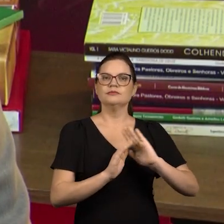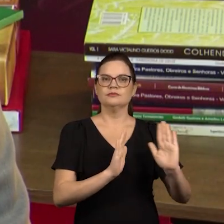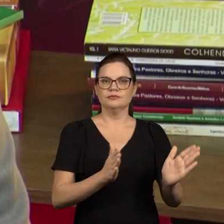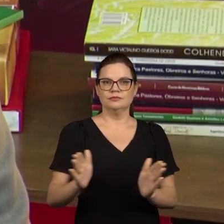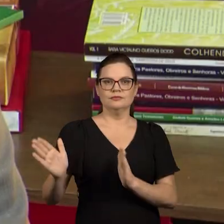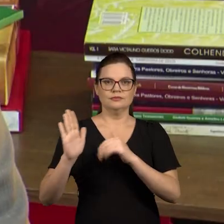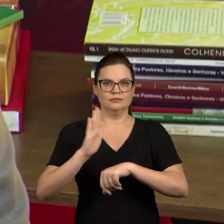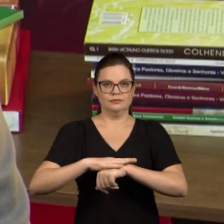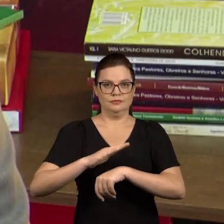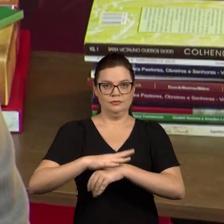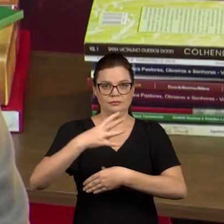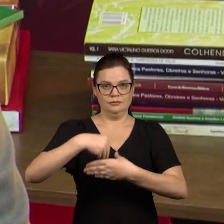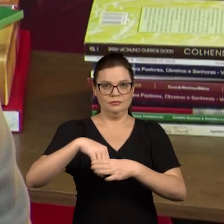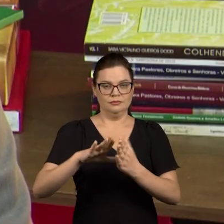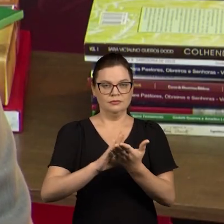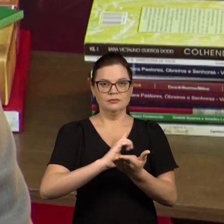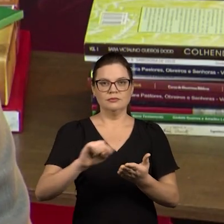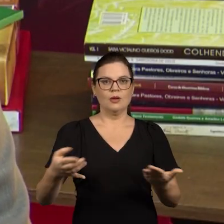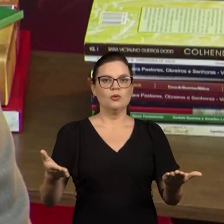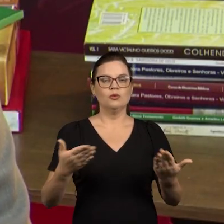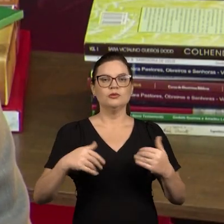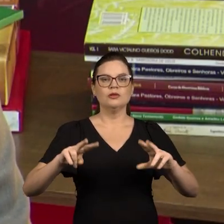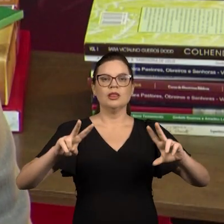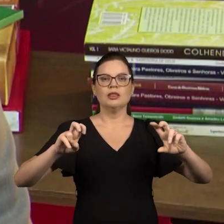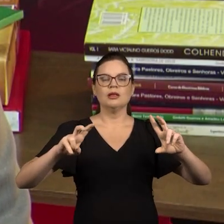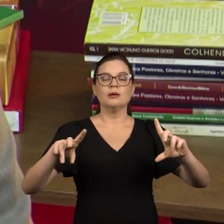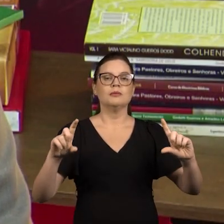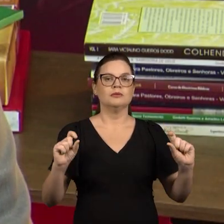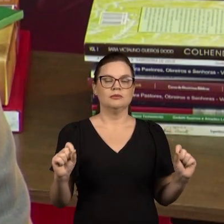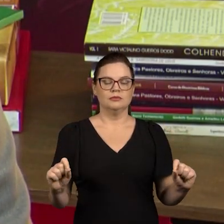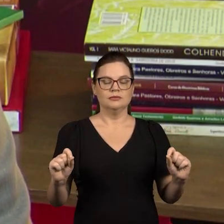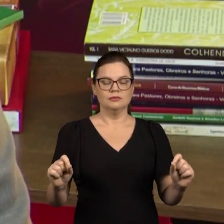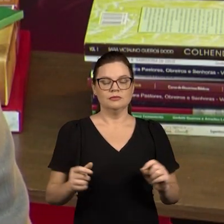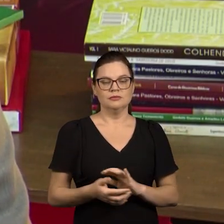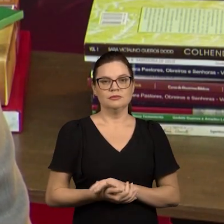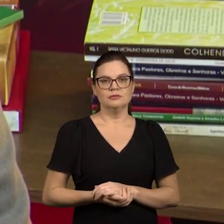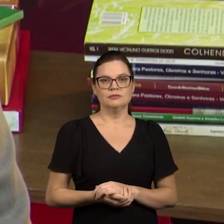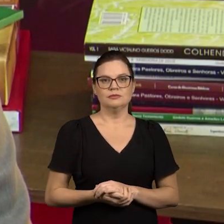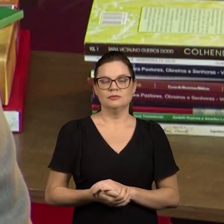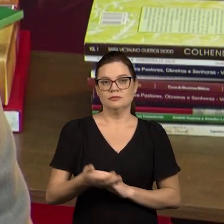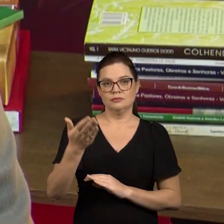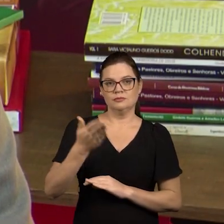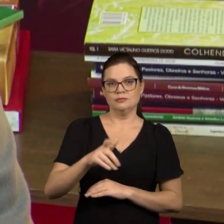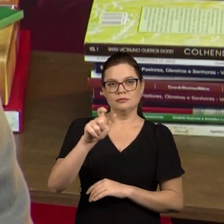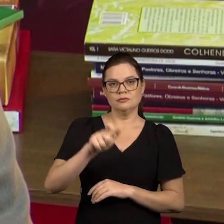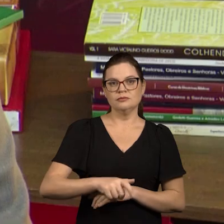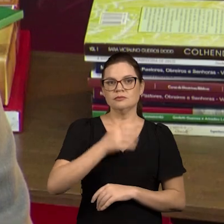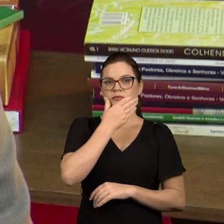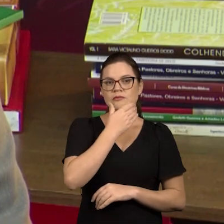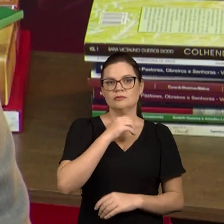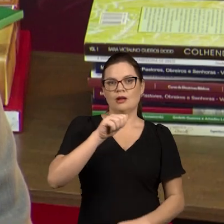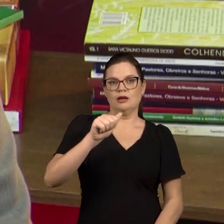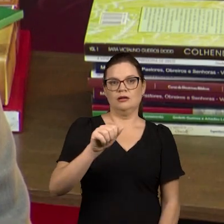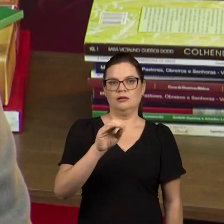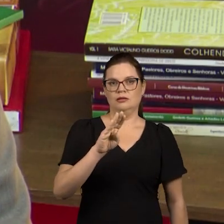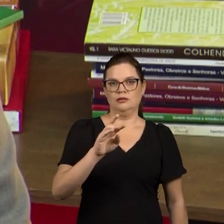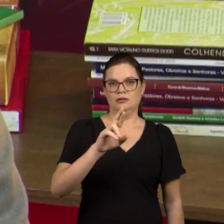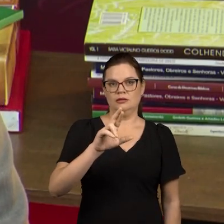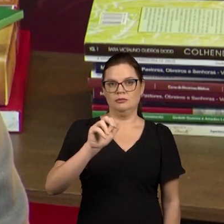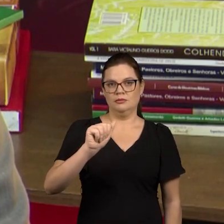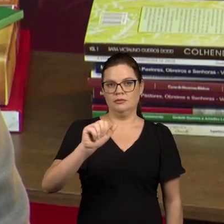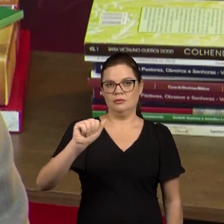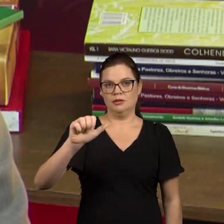Bíblica, hoje nós vamos abordar a respeito da vida de Abraão, mas sobre um fato